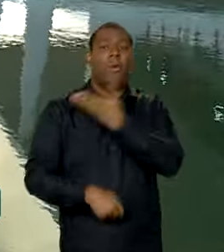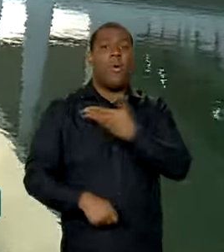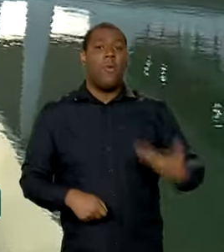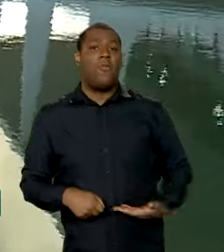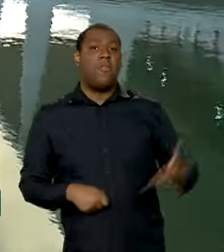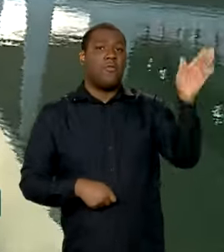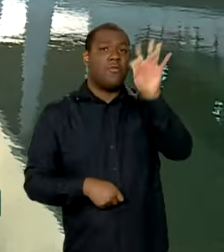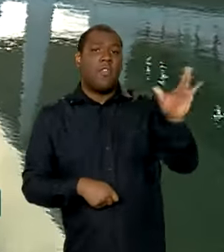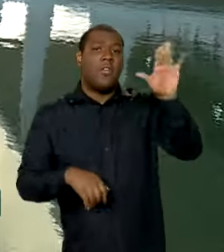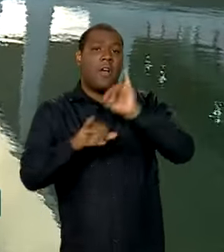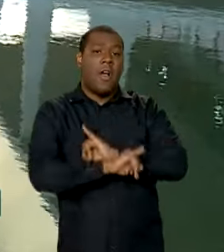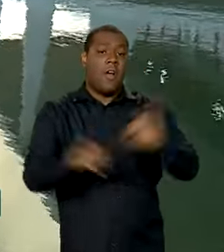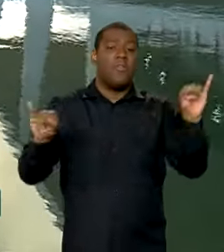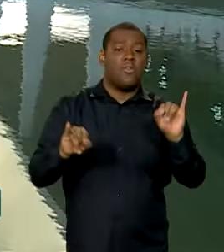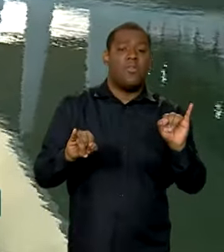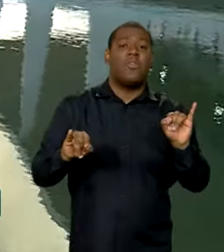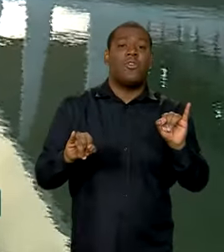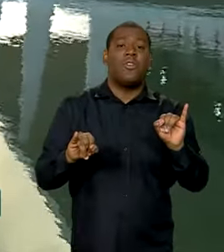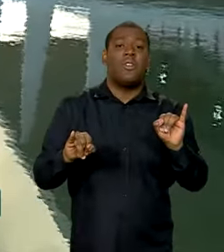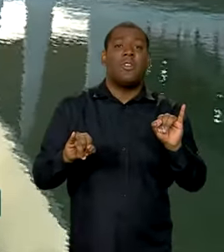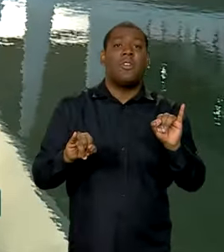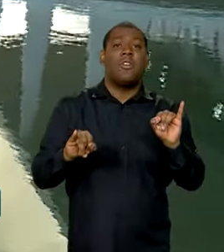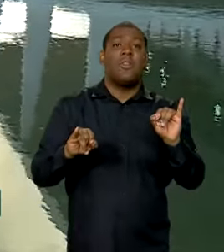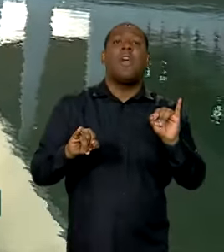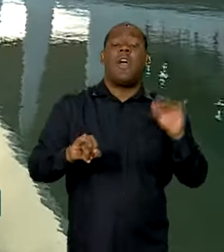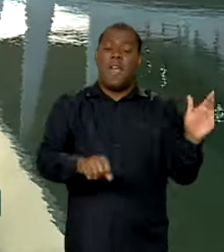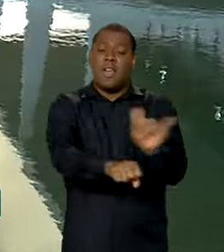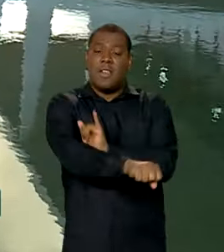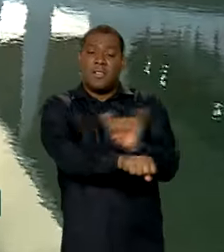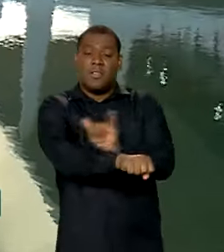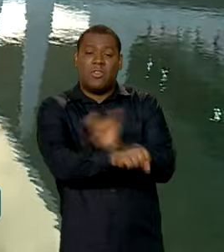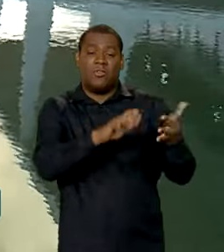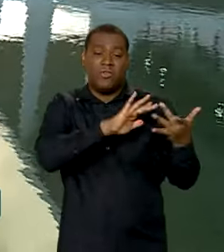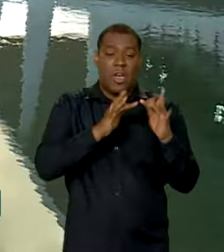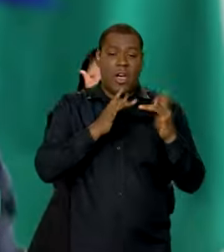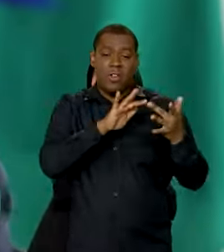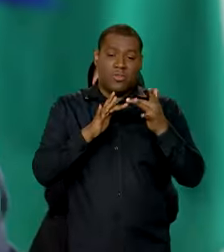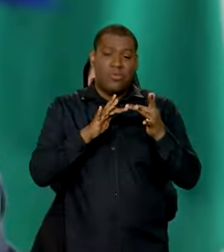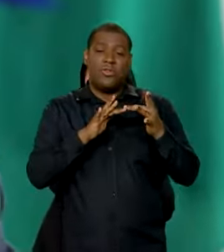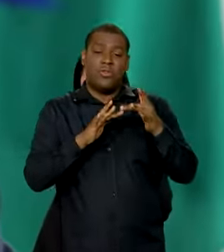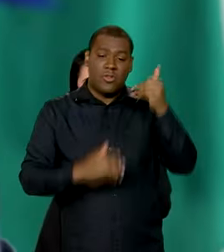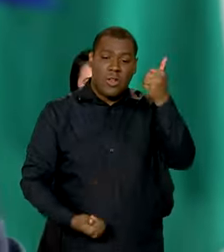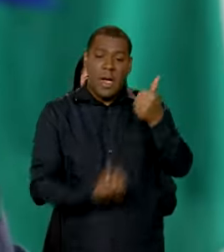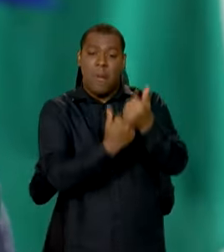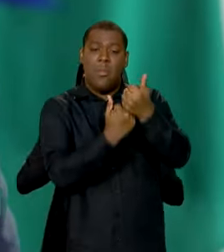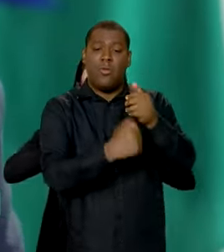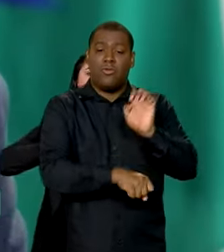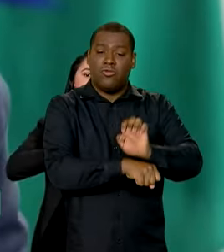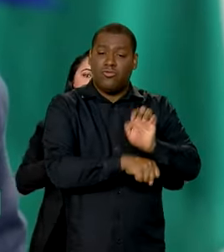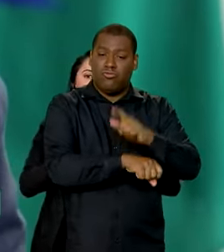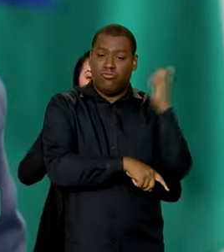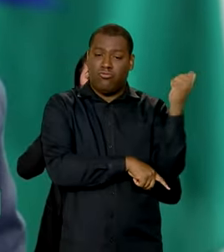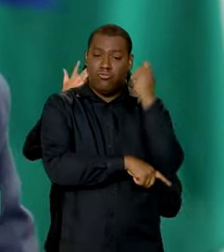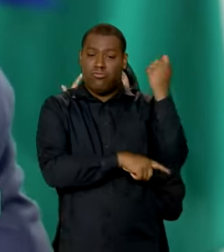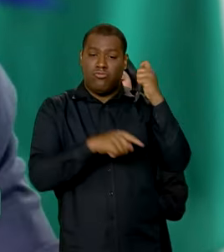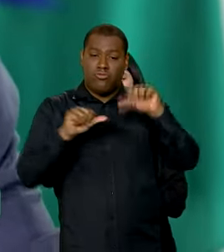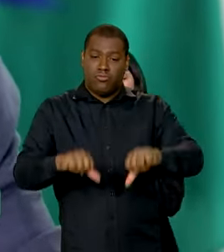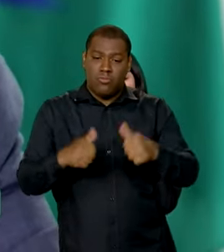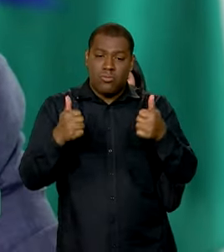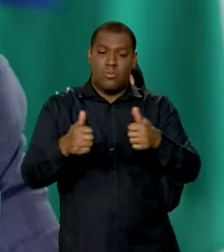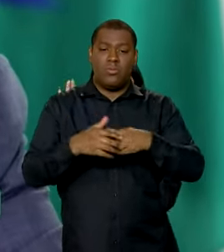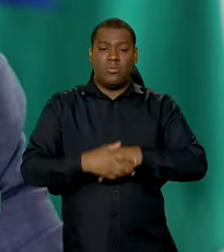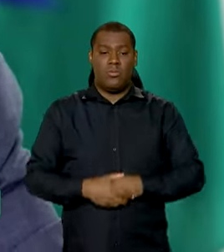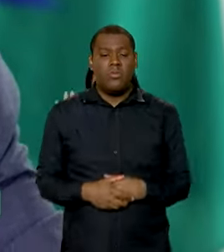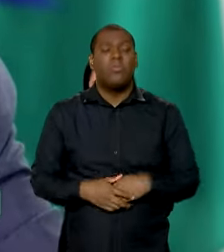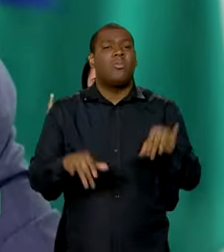que outras medidas serão anunciadas até a reconstrução total do Estado. Eu quero anunciar uma série de